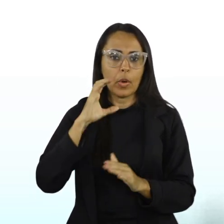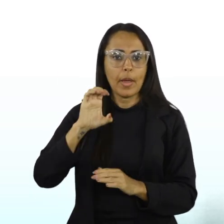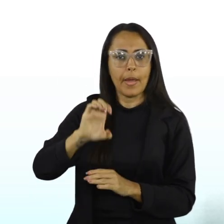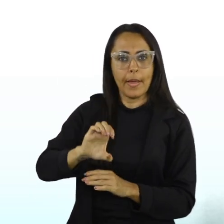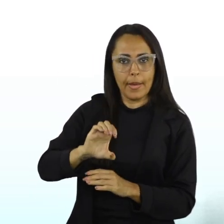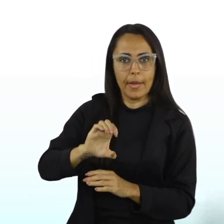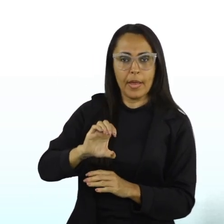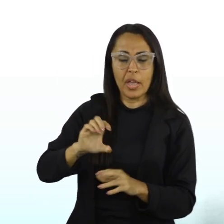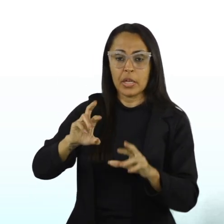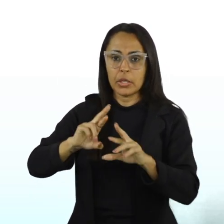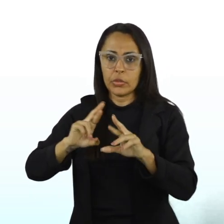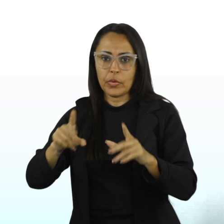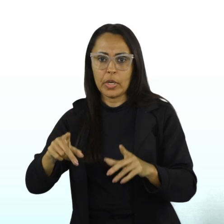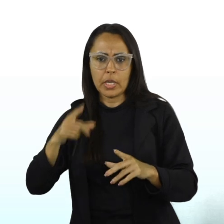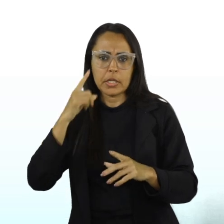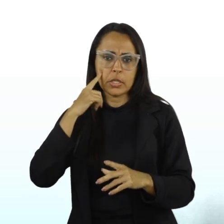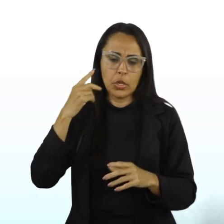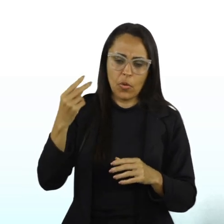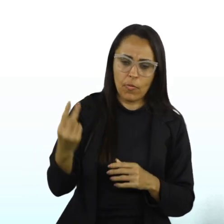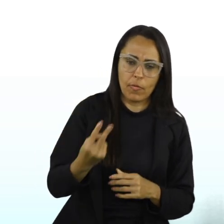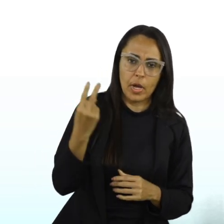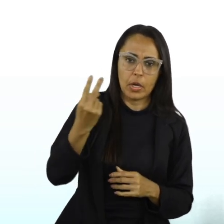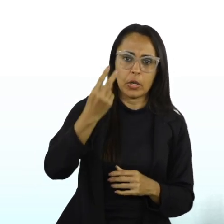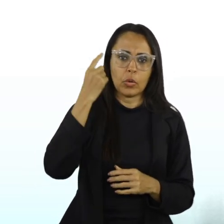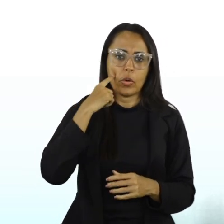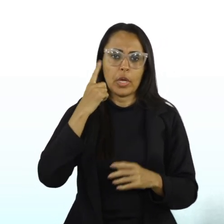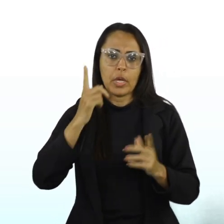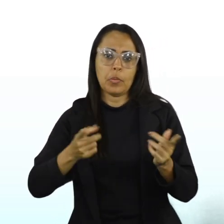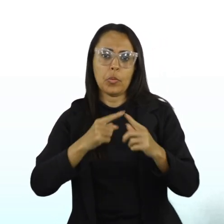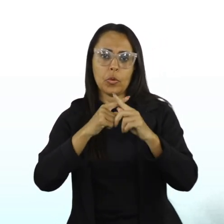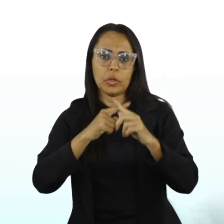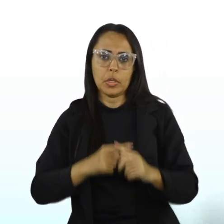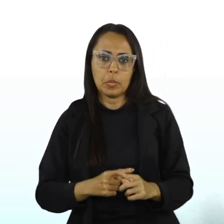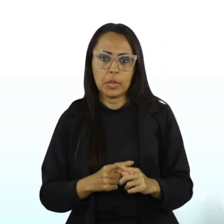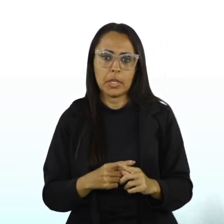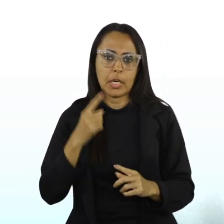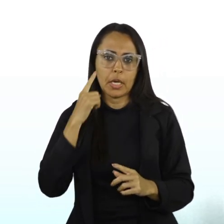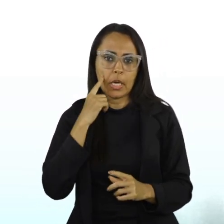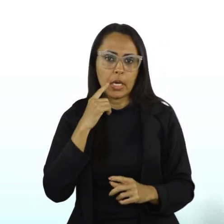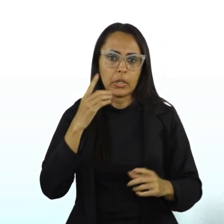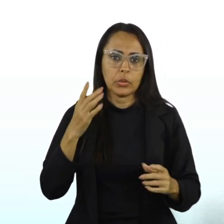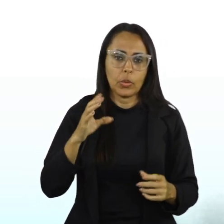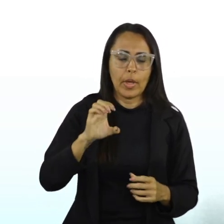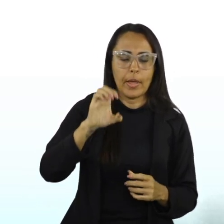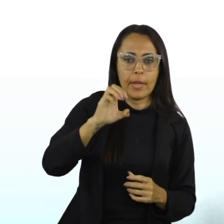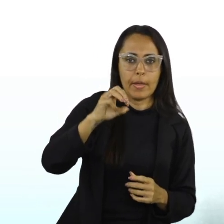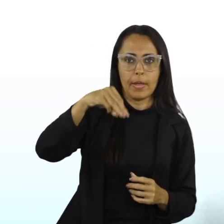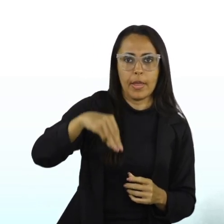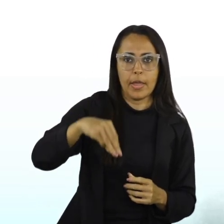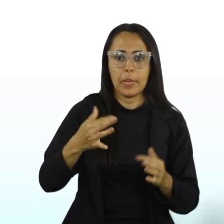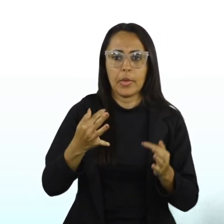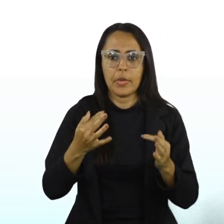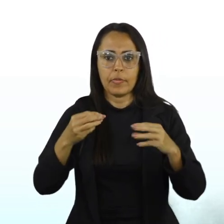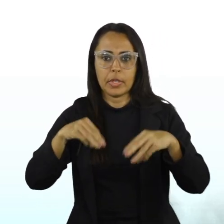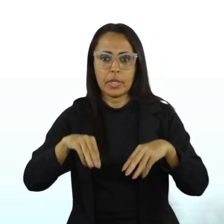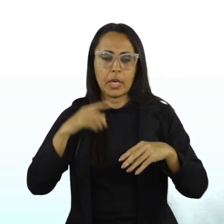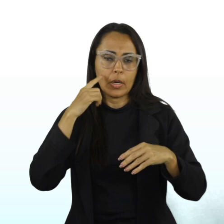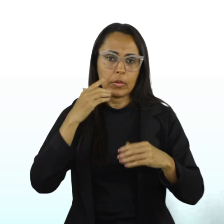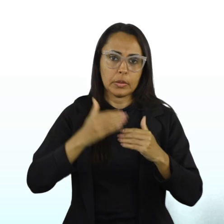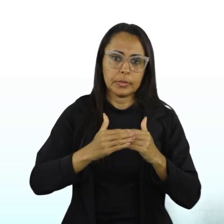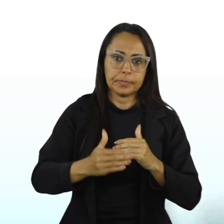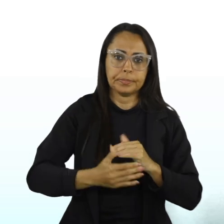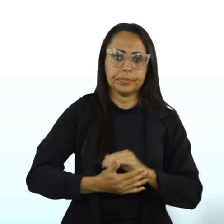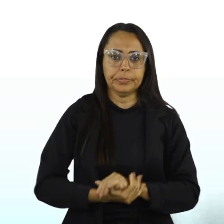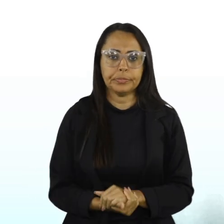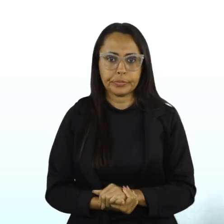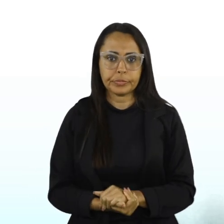percentual da energia dissipada e esse valor será multiplicado pela energia mecânica inicial. Não esquece disso,